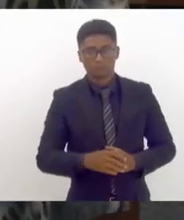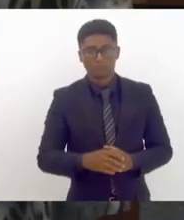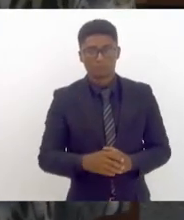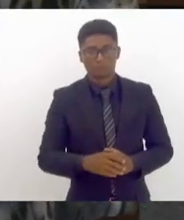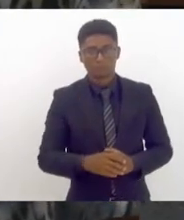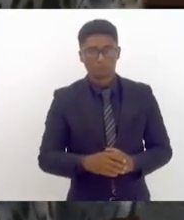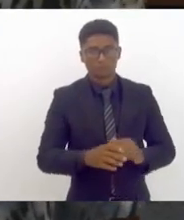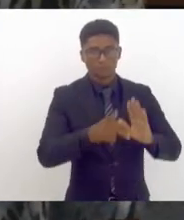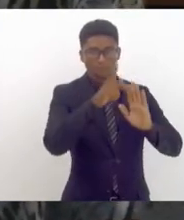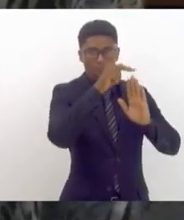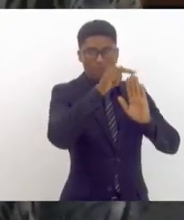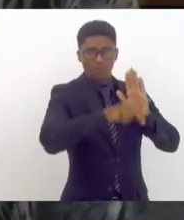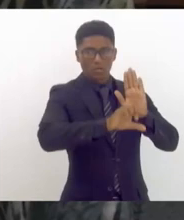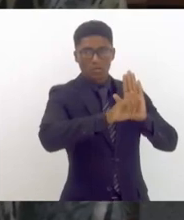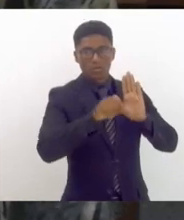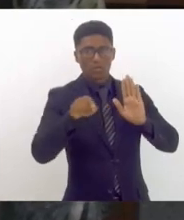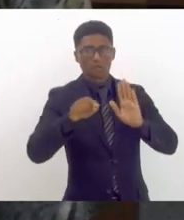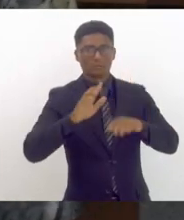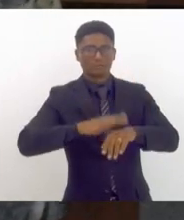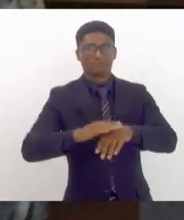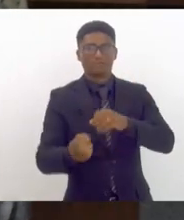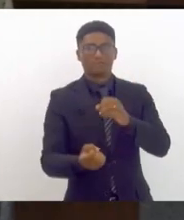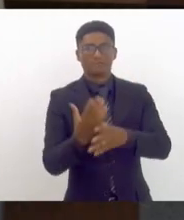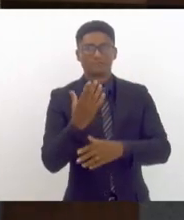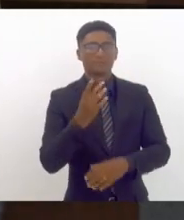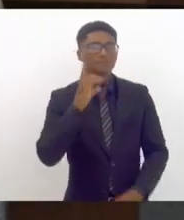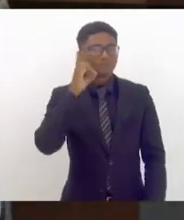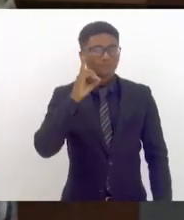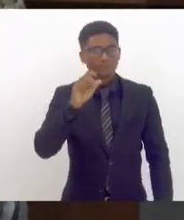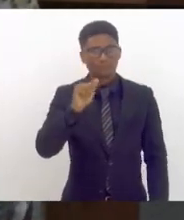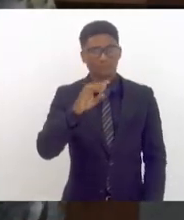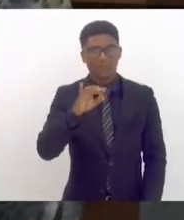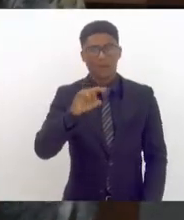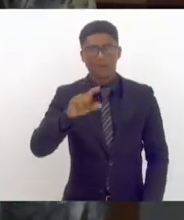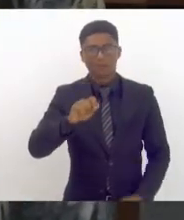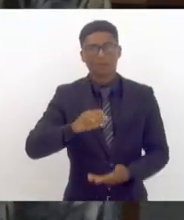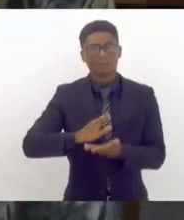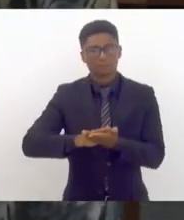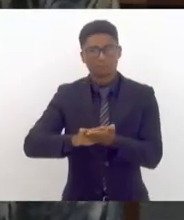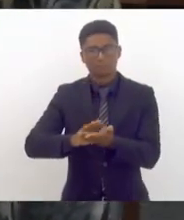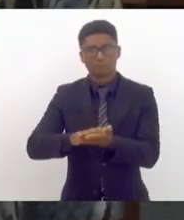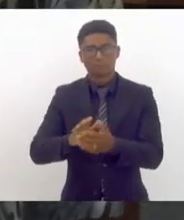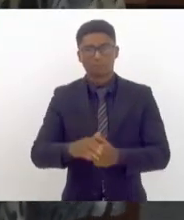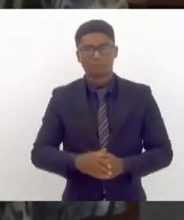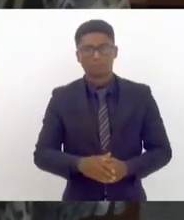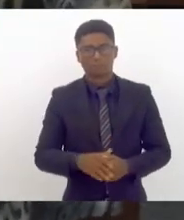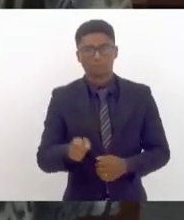do projeto, deputado Atila Nunes, filho de Omulu.